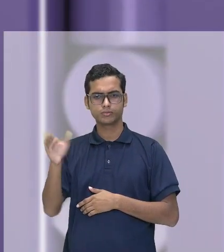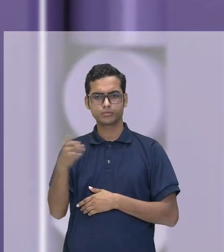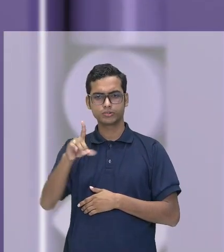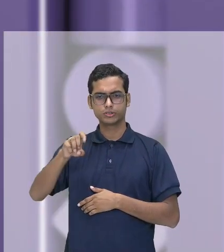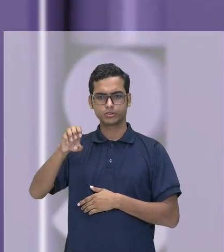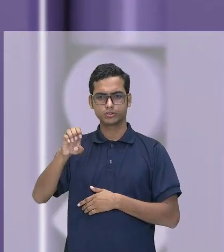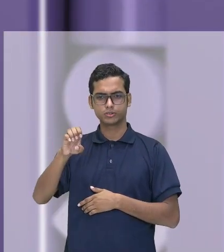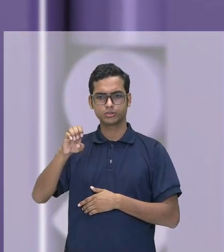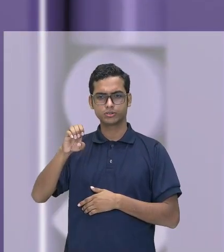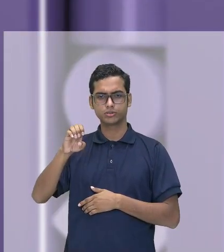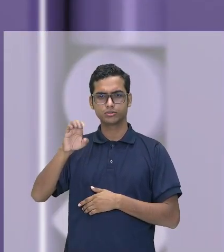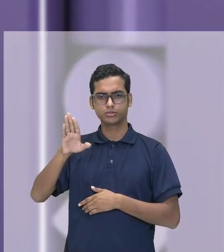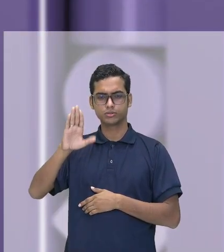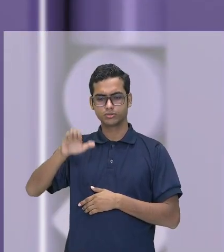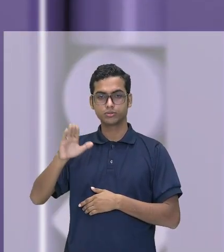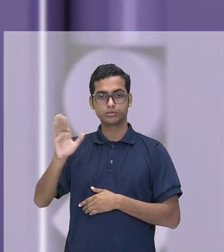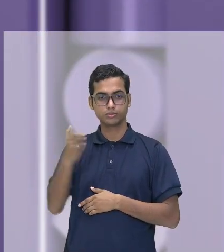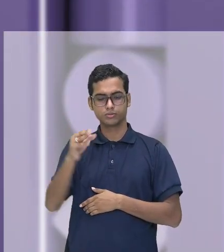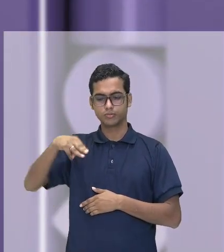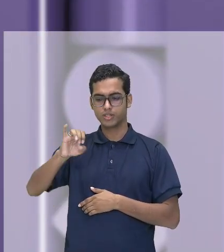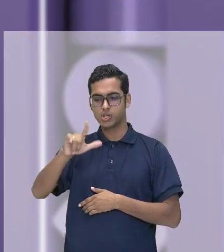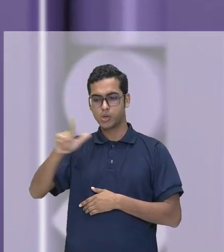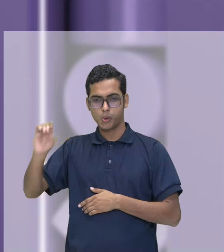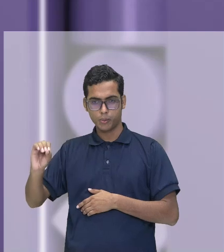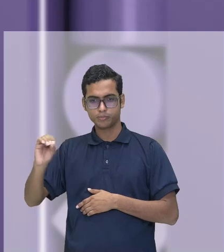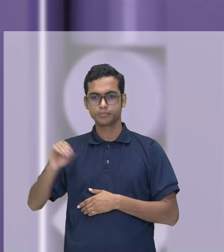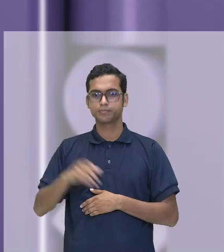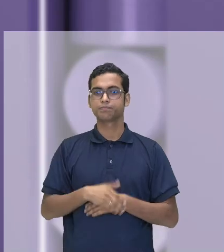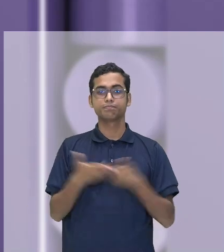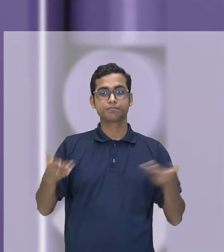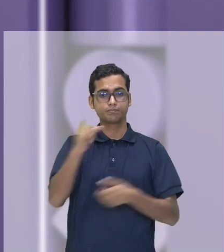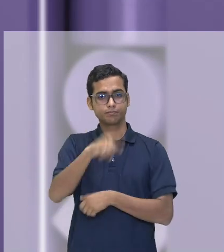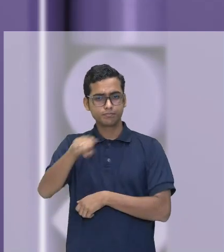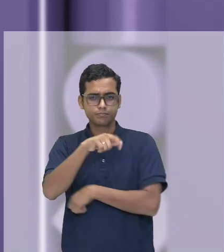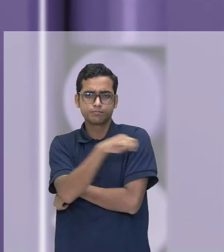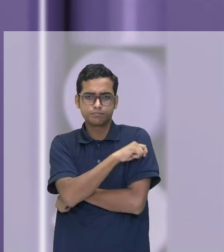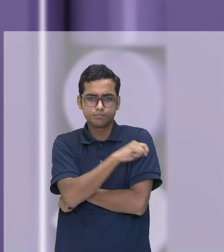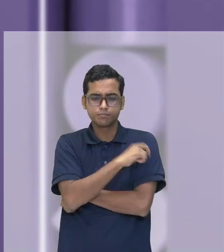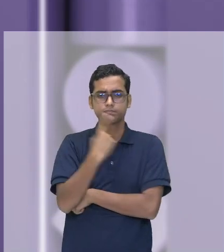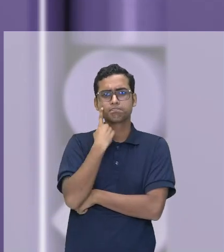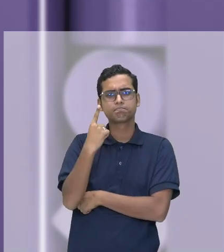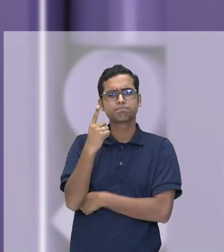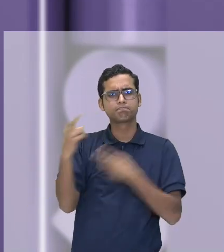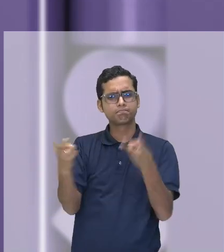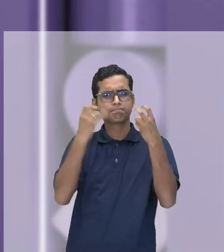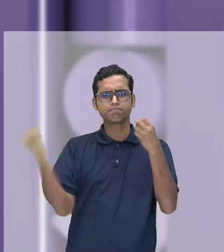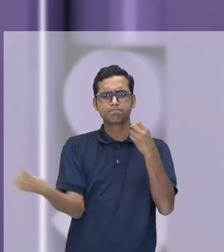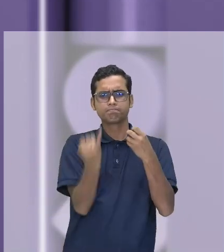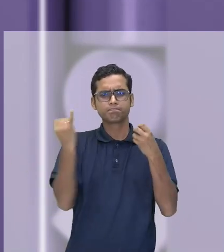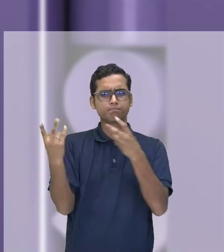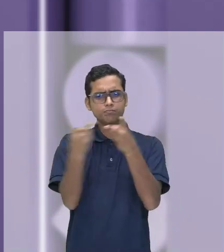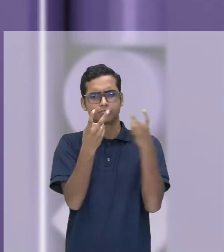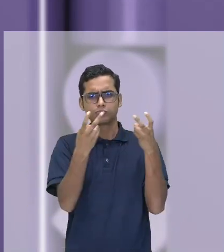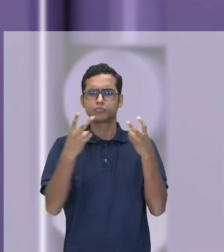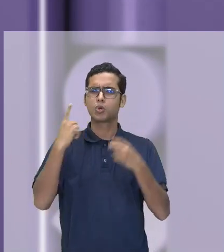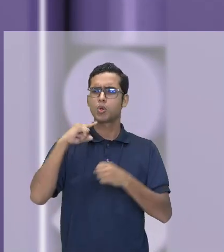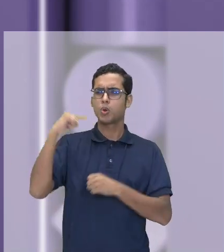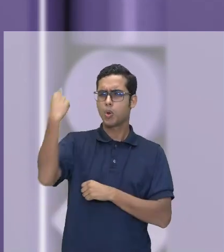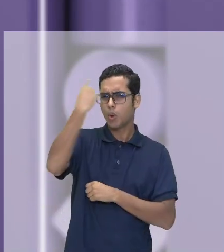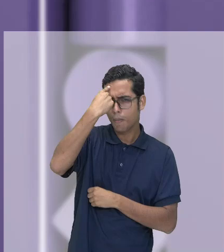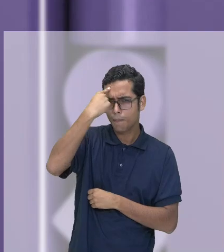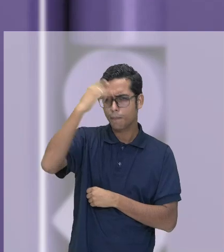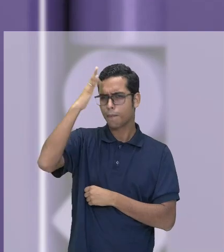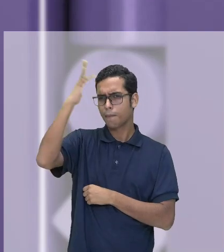Meu caro aluno, minha cara aluna, o que é importante nós pensarmos e percebermos? Que a